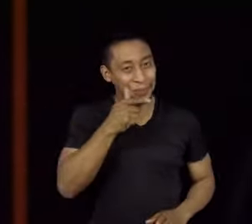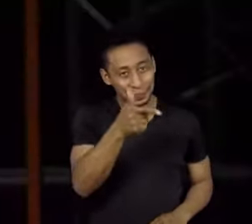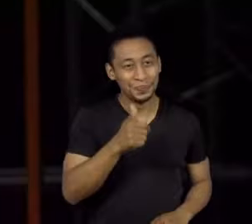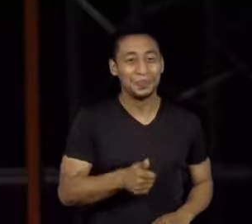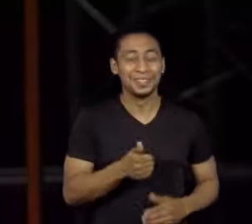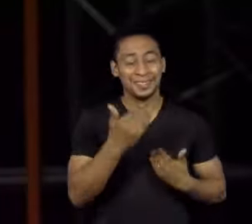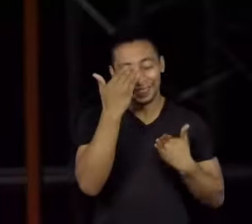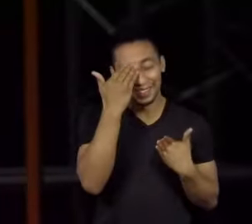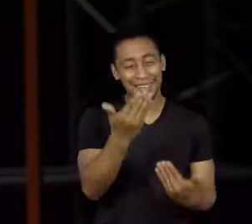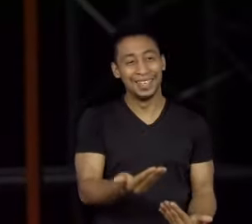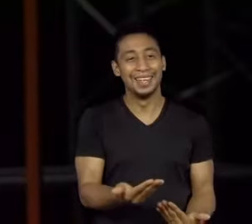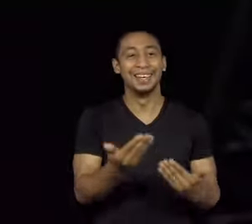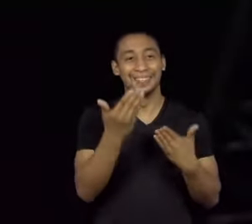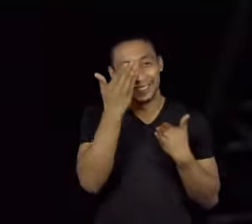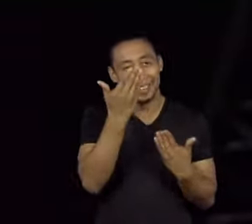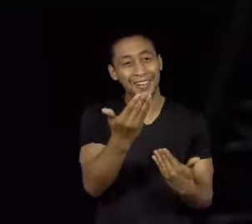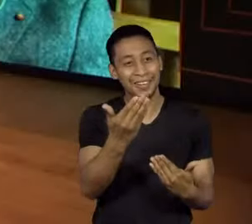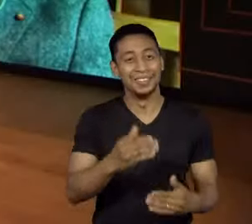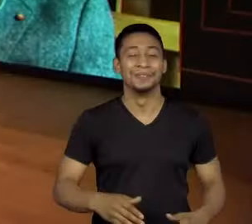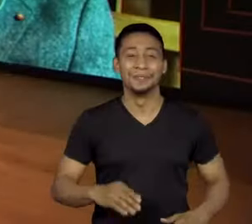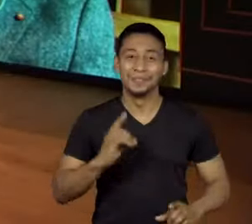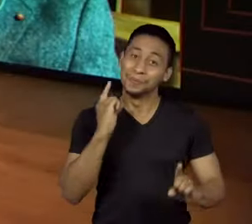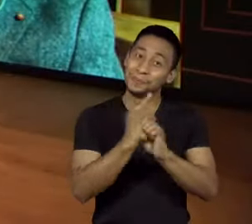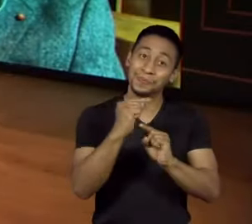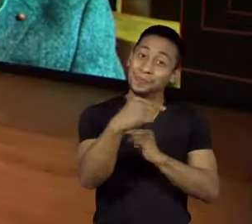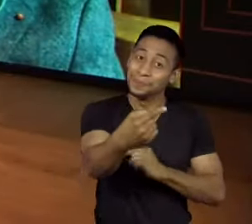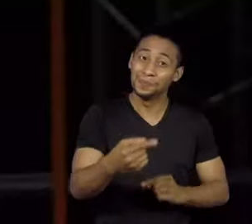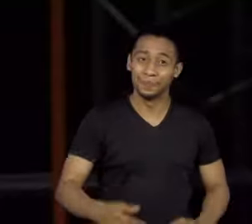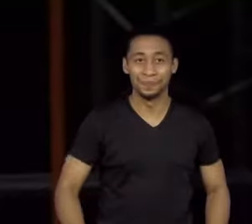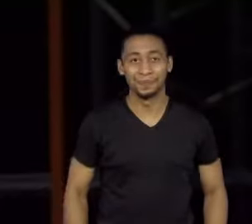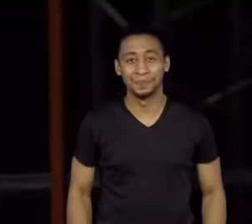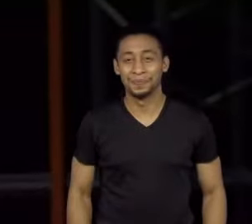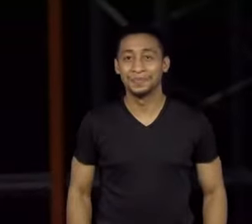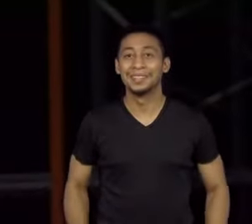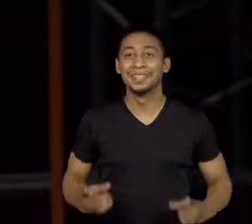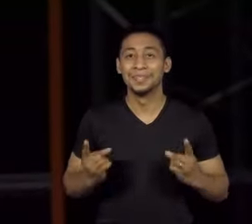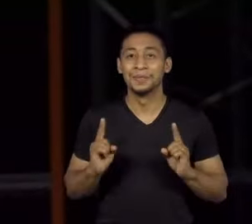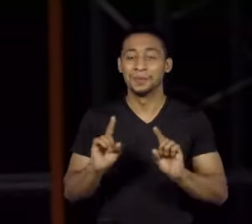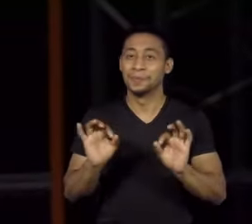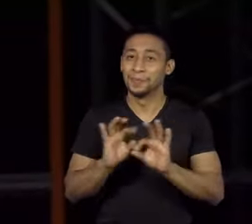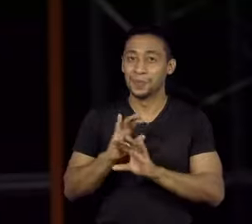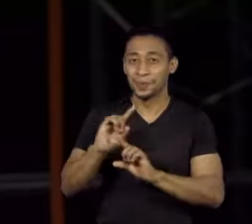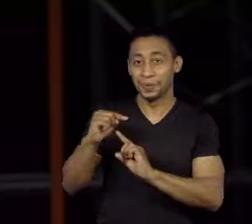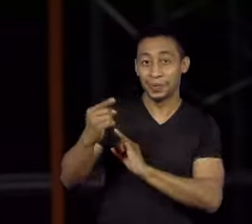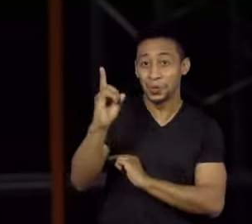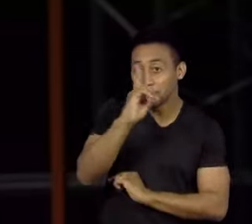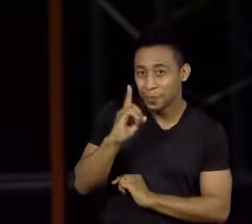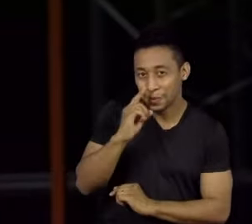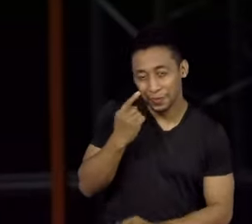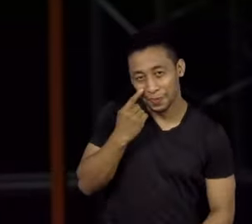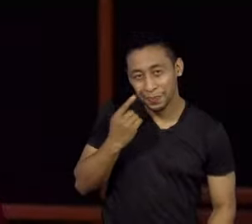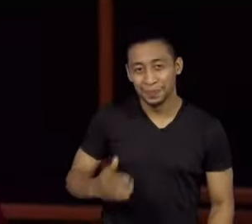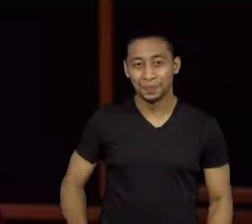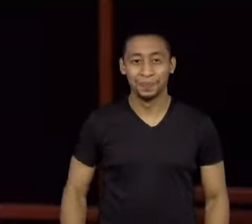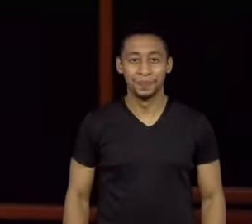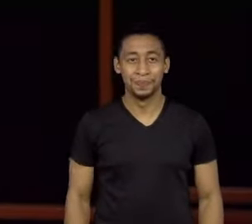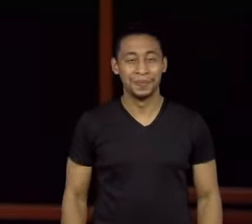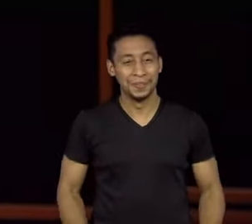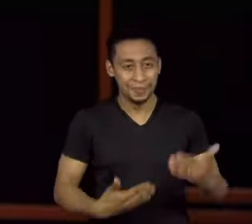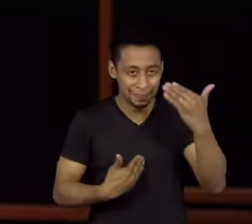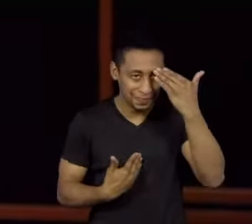Obrigada, maestro. Maestro, obrigado. Até uma próxima. E a gente volta no próximo domingo com Persona.